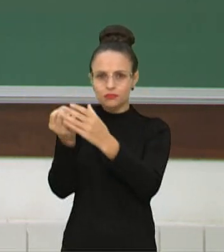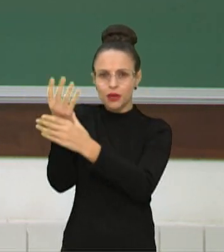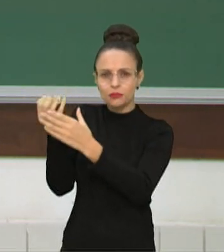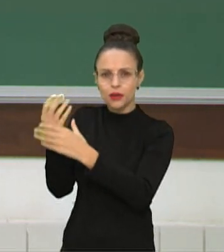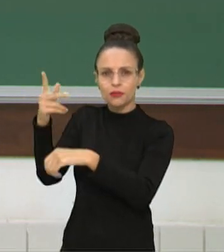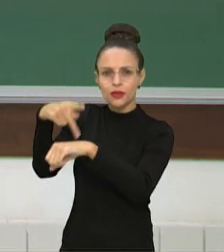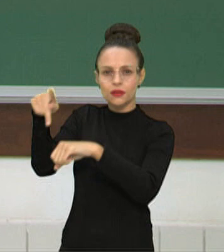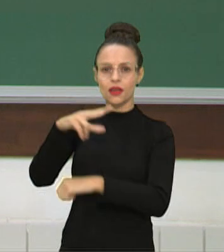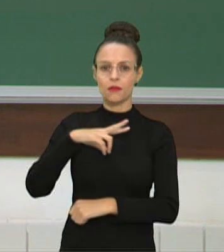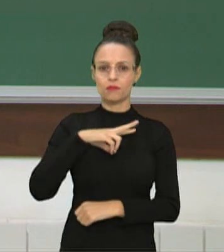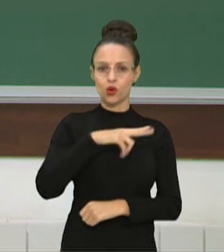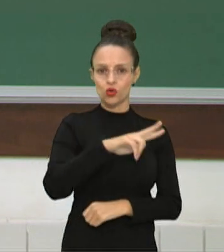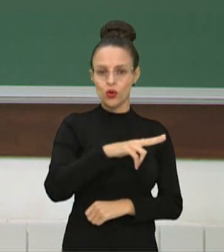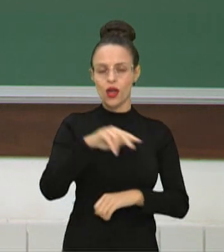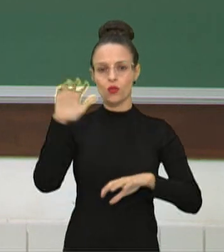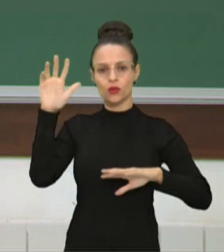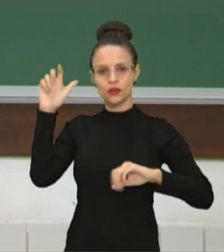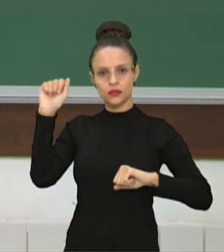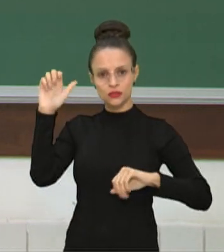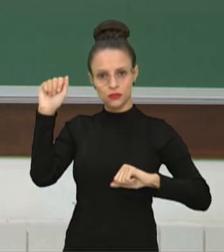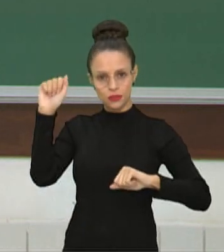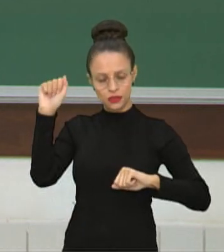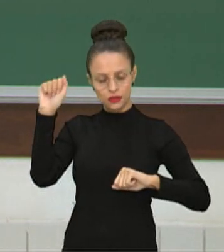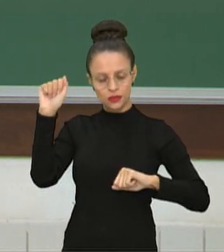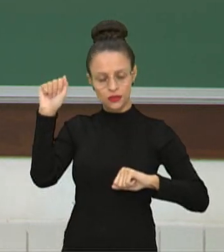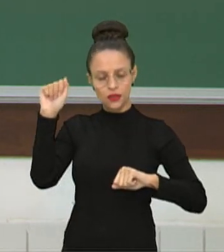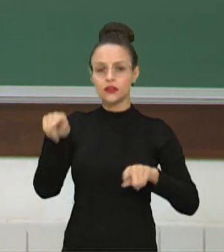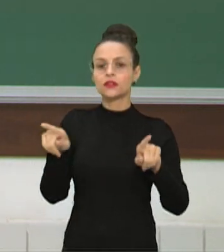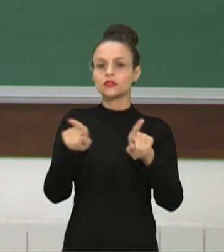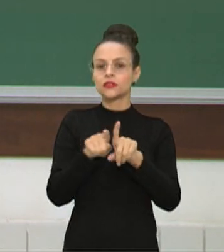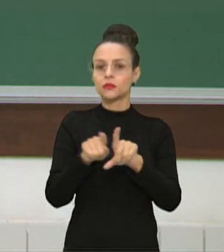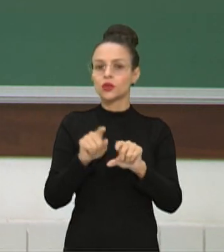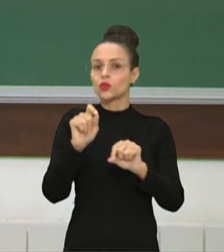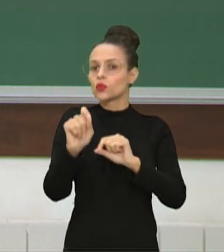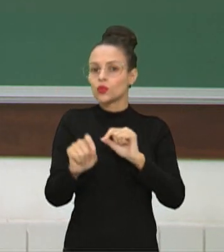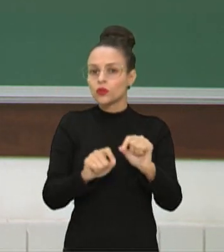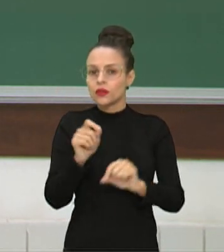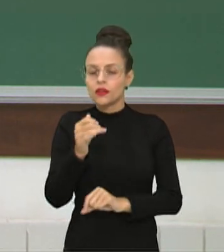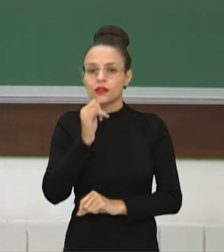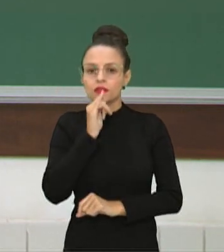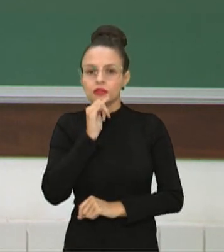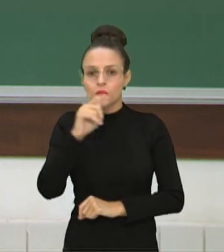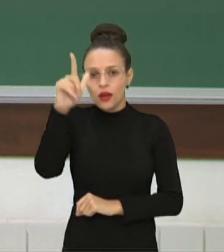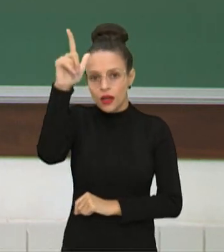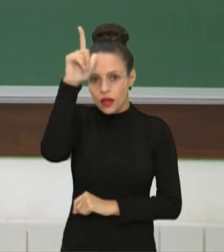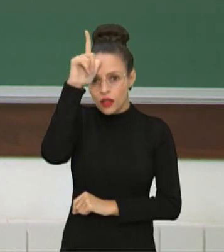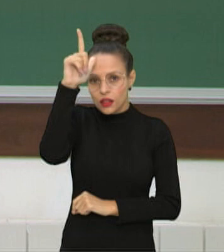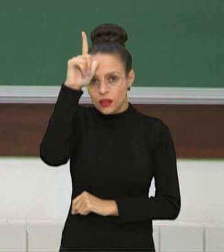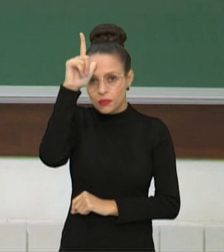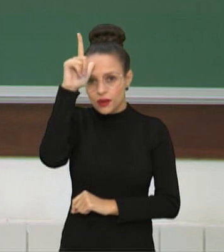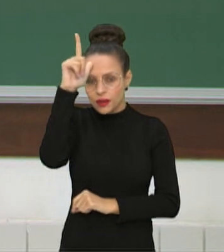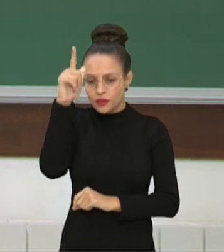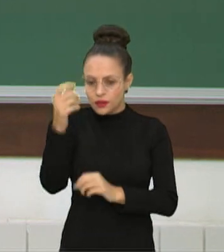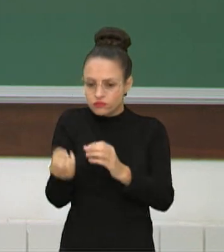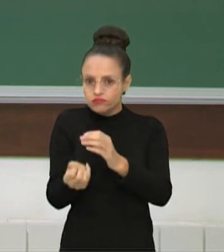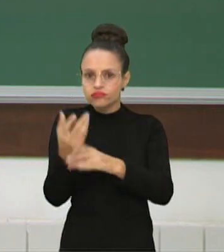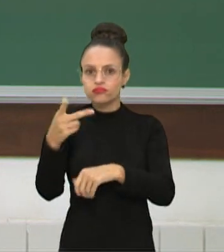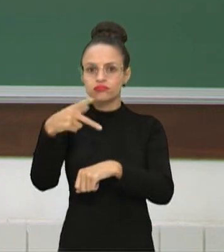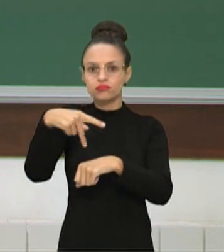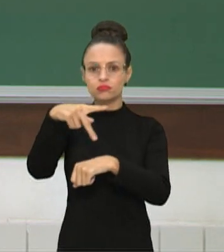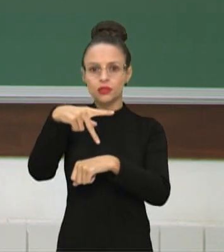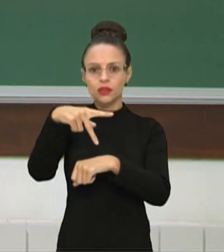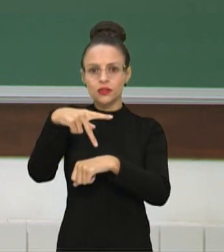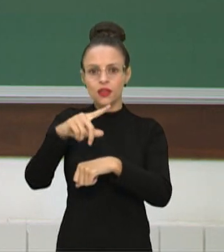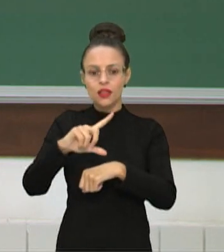em Portugal e Espanha, que formam as grandes nações, e depois, por exemplo, a Alemanha, que vai ser criada praticamente depois